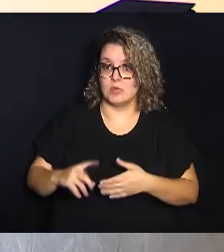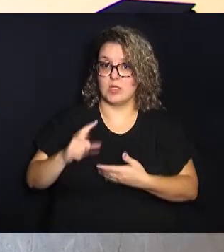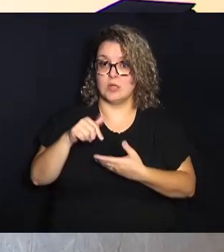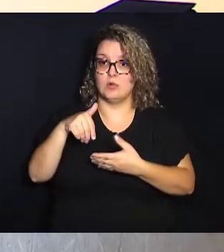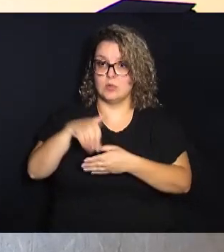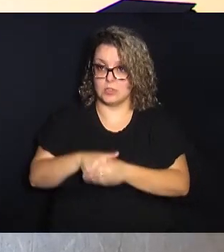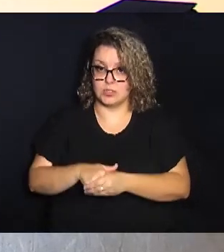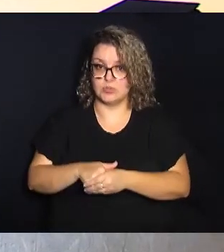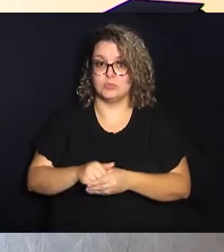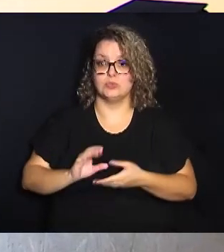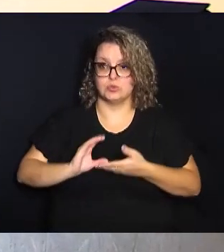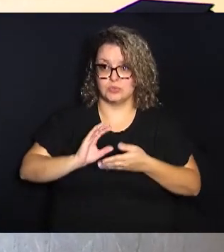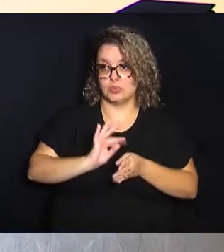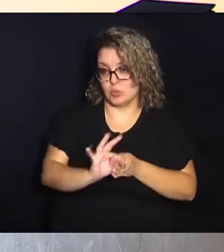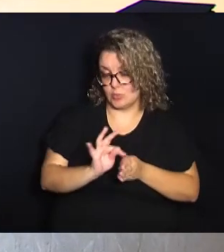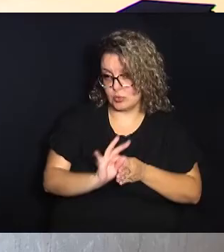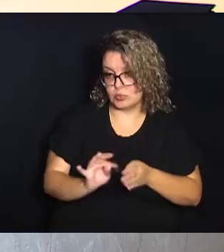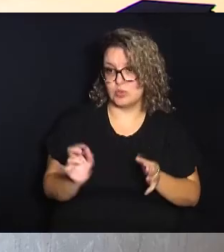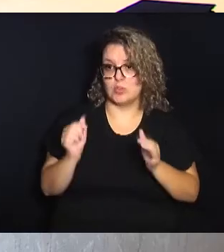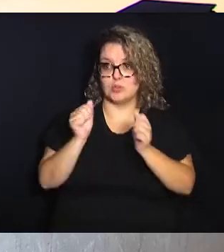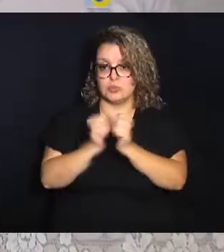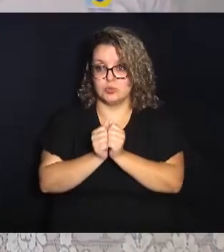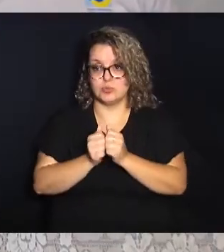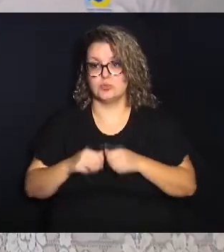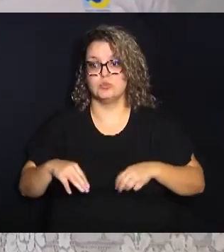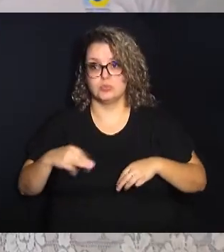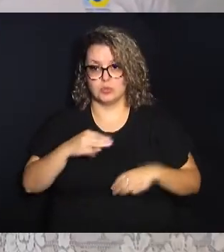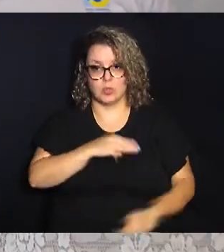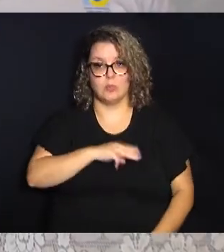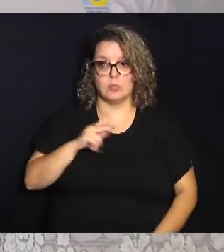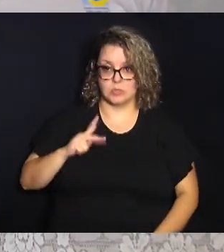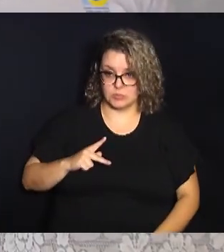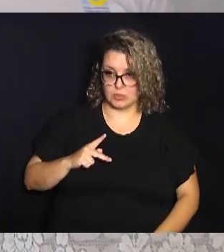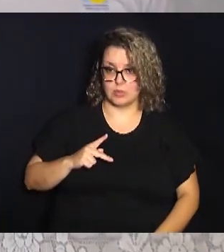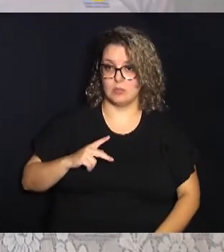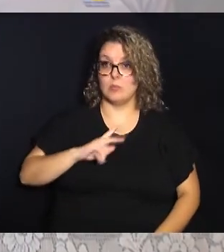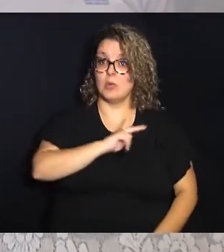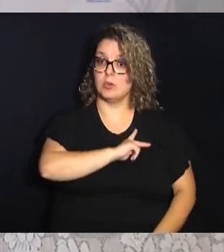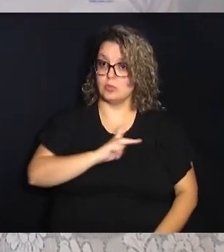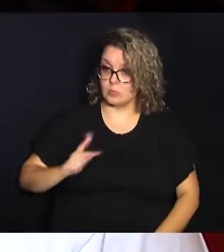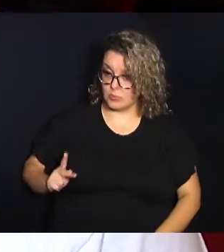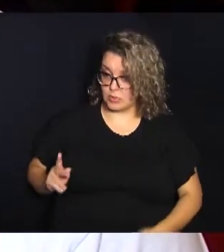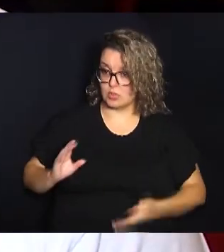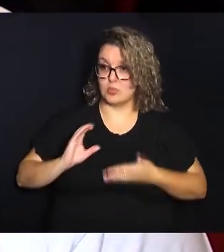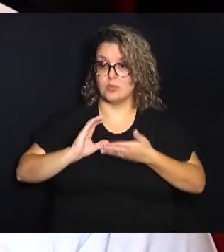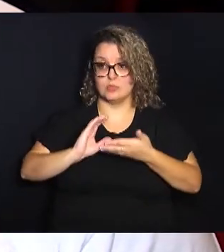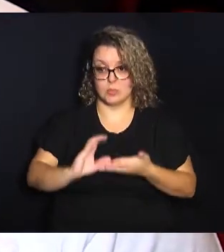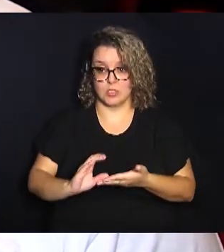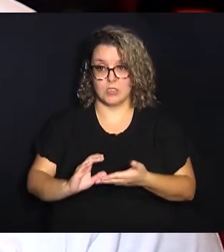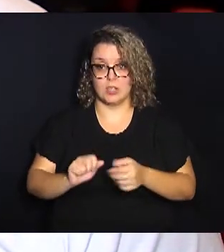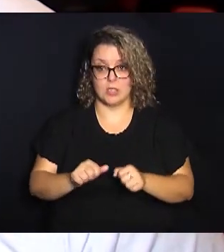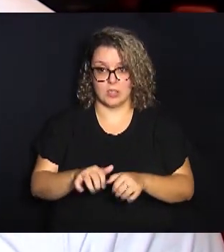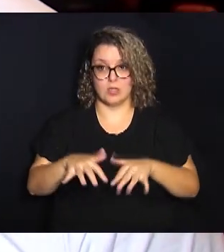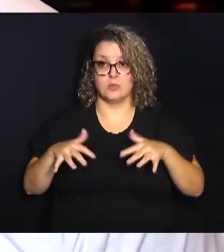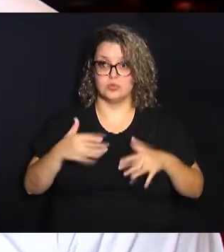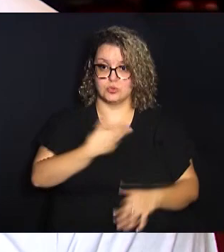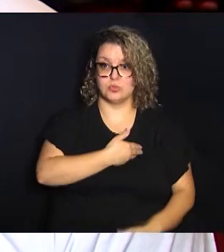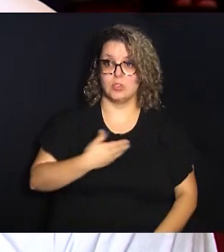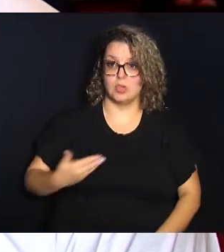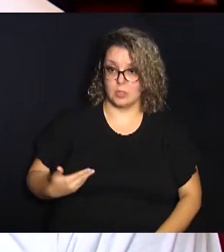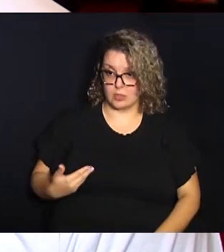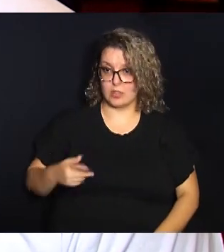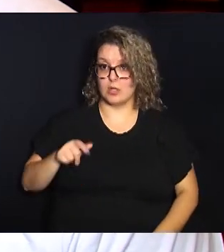e coordenar a eleição do Conselho Tutelar junto ao Ministério Público. Para o presidente do Conselho,